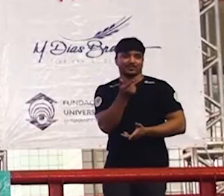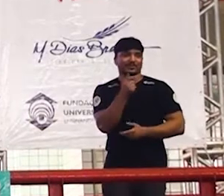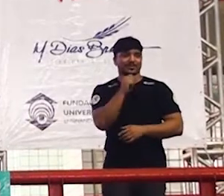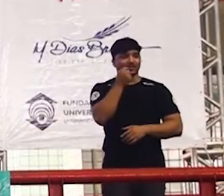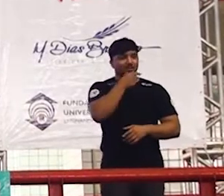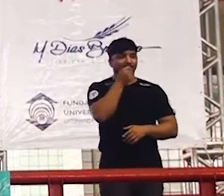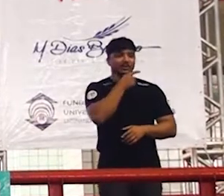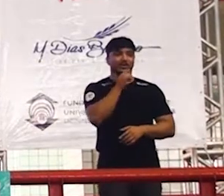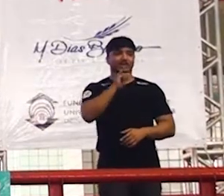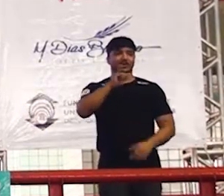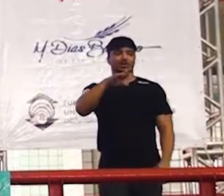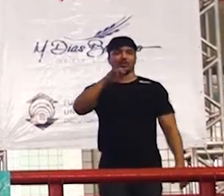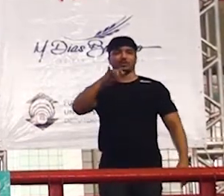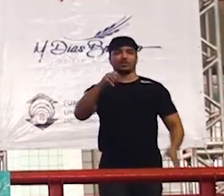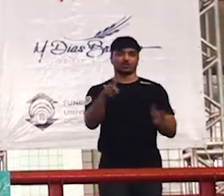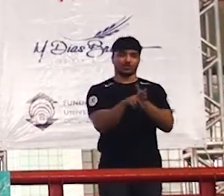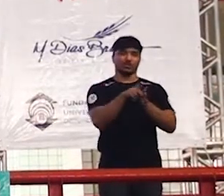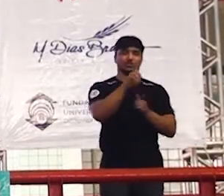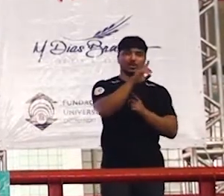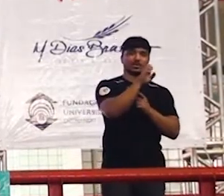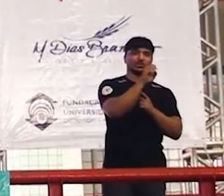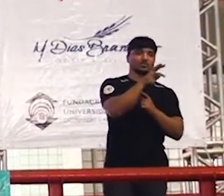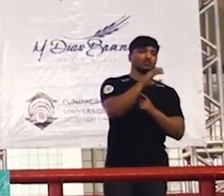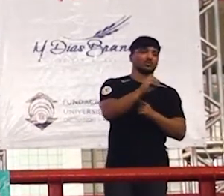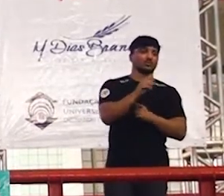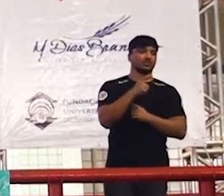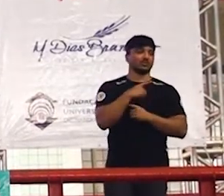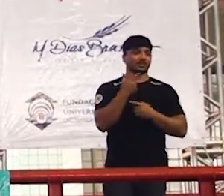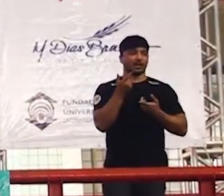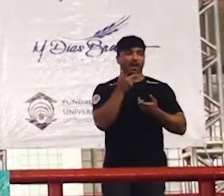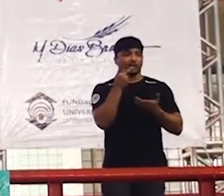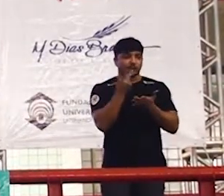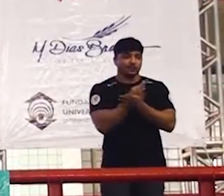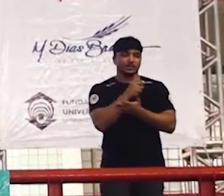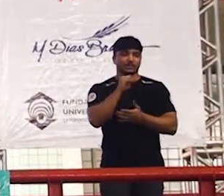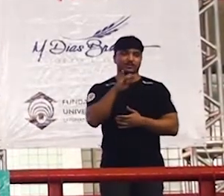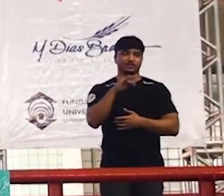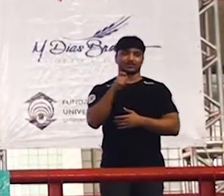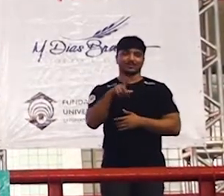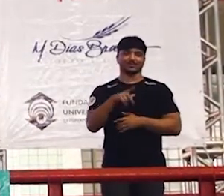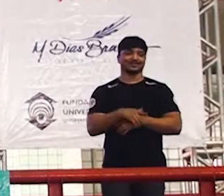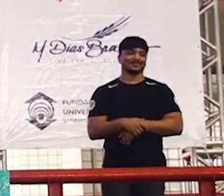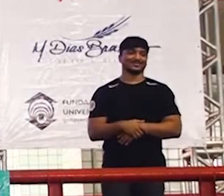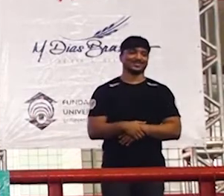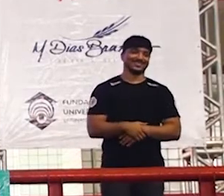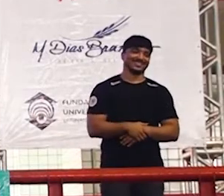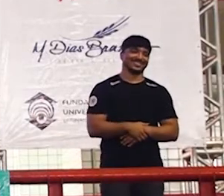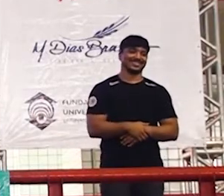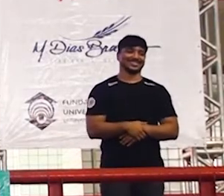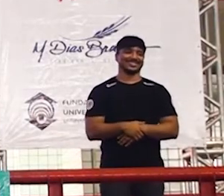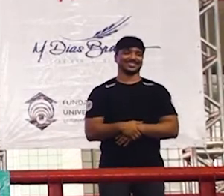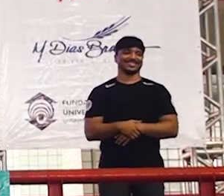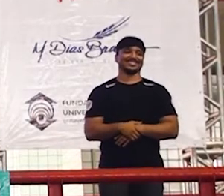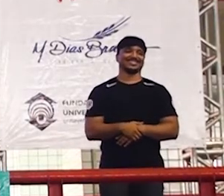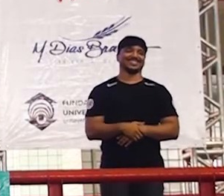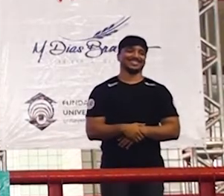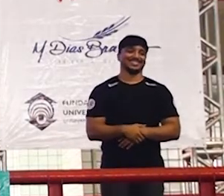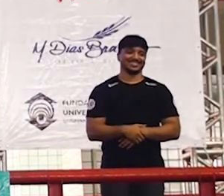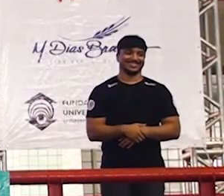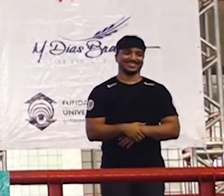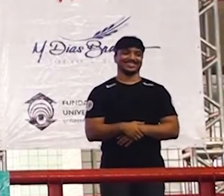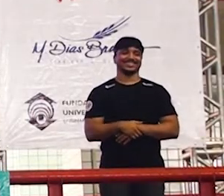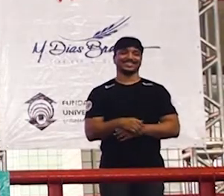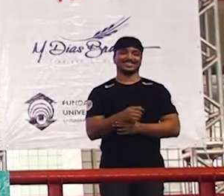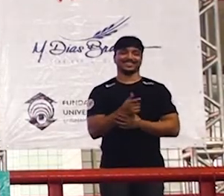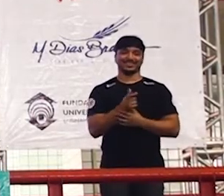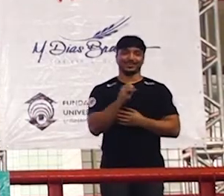Essa aí é a tal ironia do destino. Essa aí é a ironia situacional ou observável. Não há alguém sendo